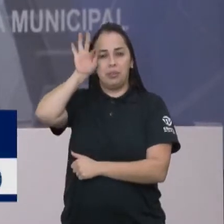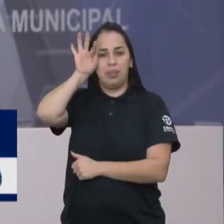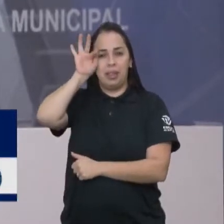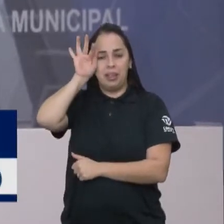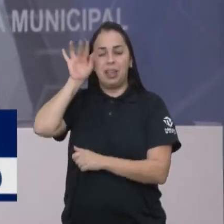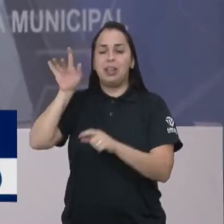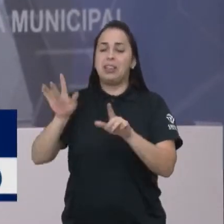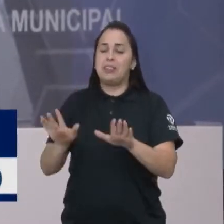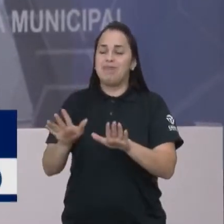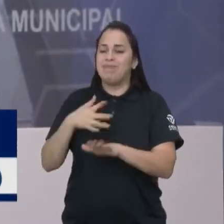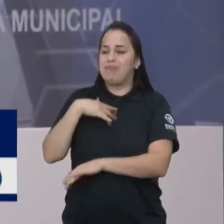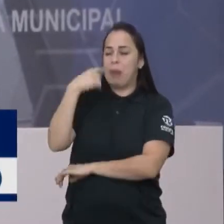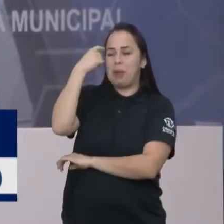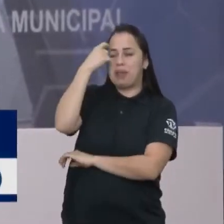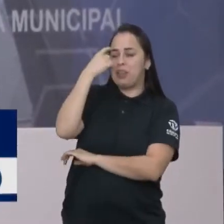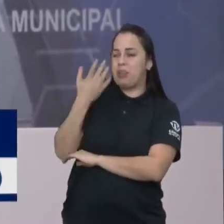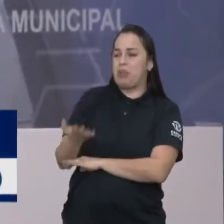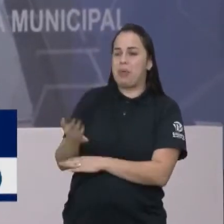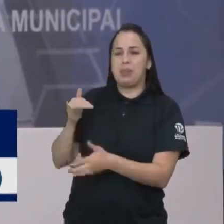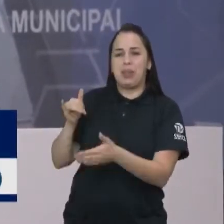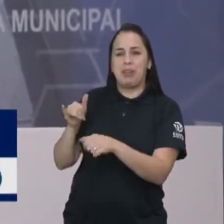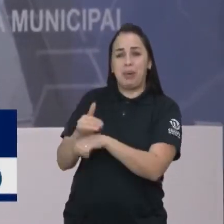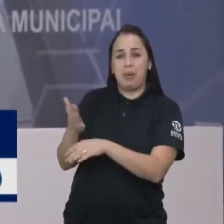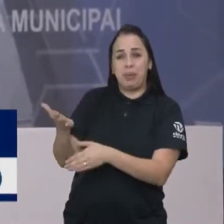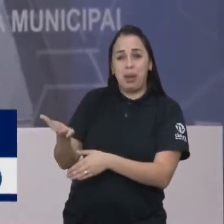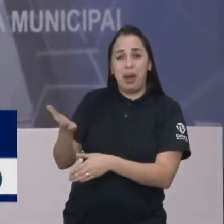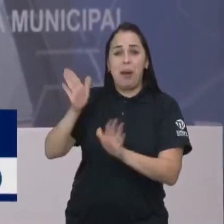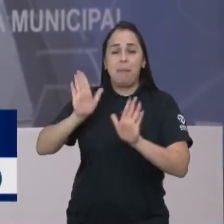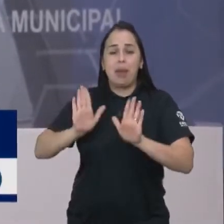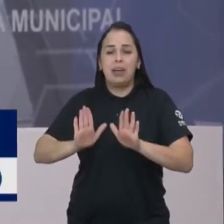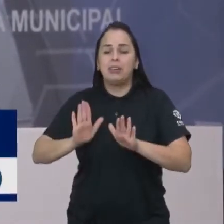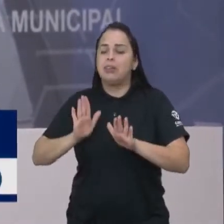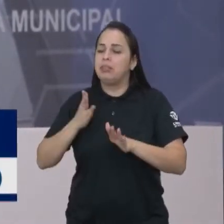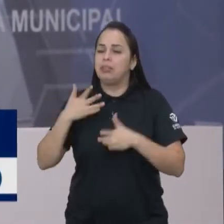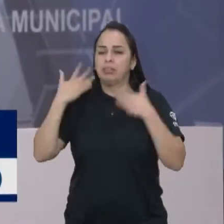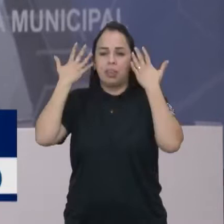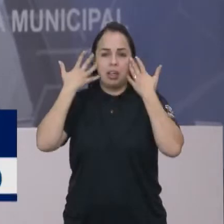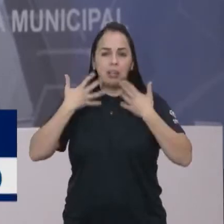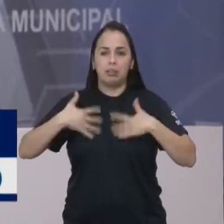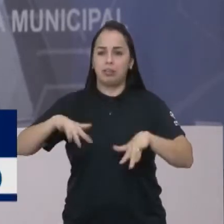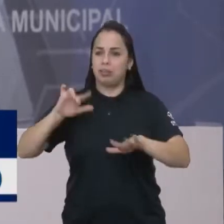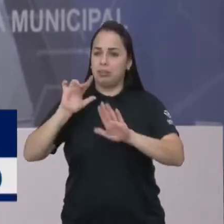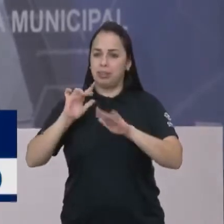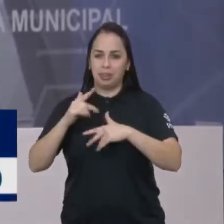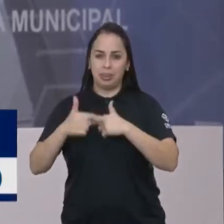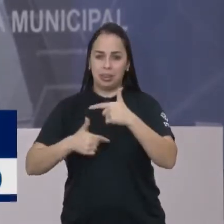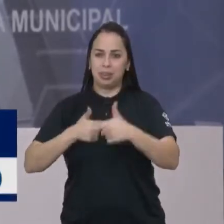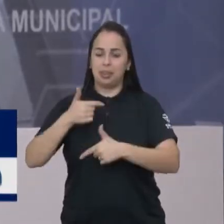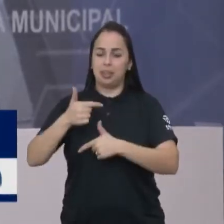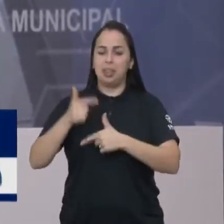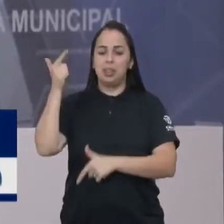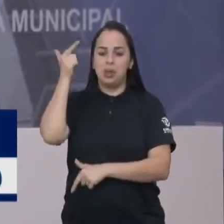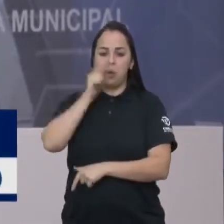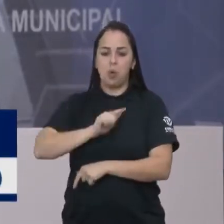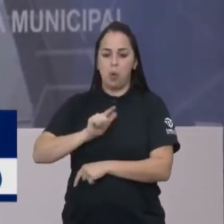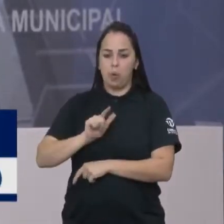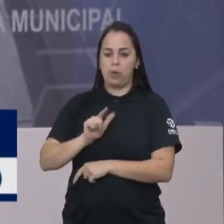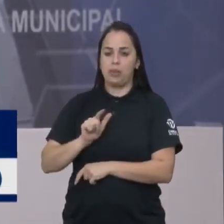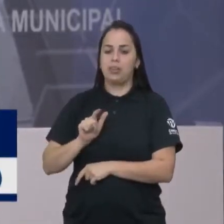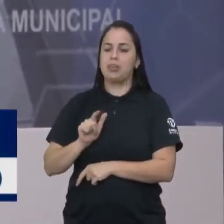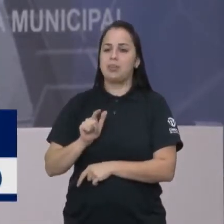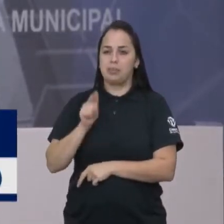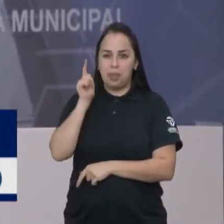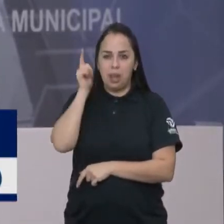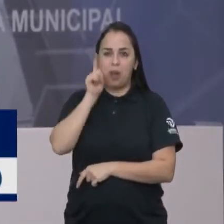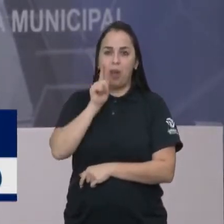Vai ser complicado. Mas as coisas foram fluindo, né? E graças a Deus eu consegui chegar